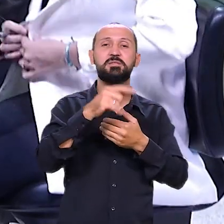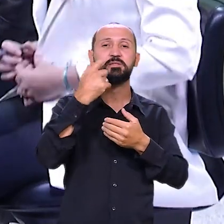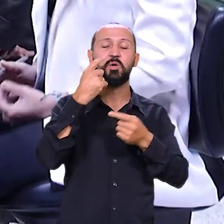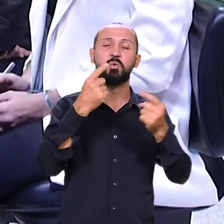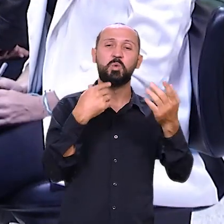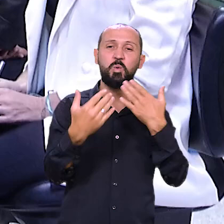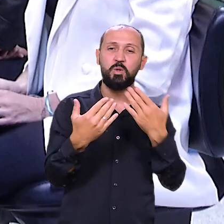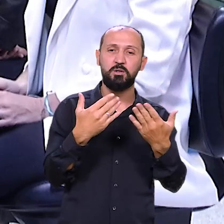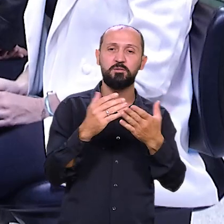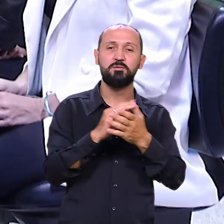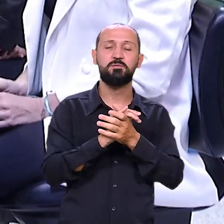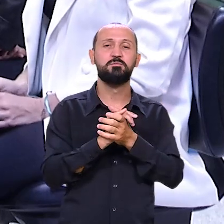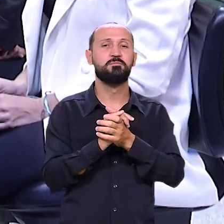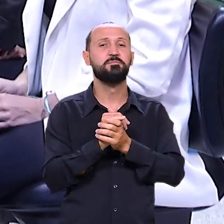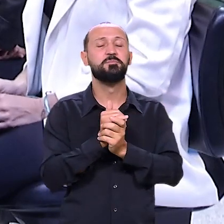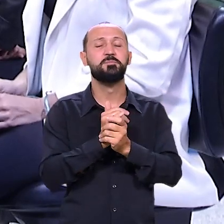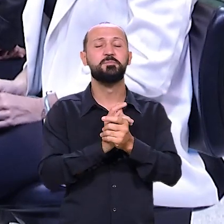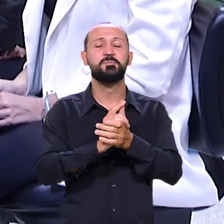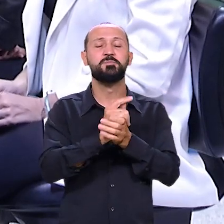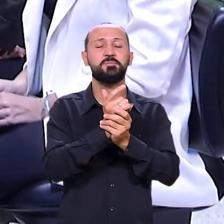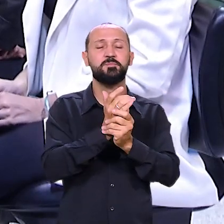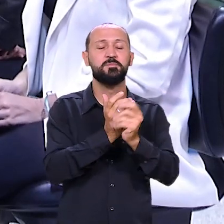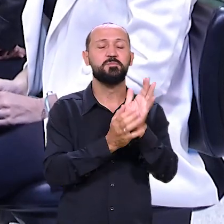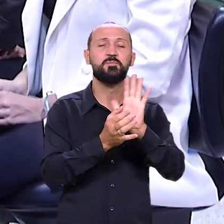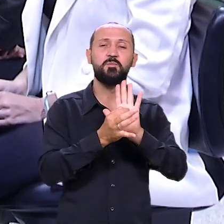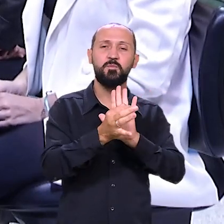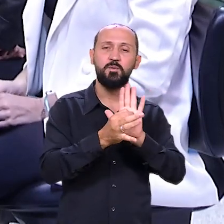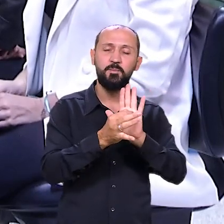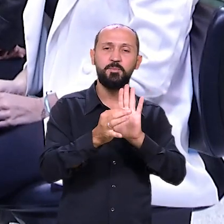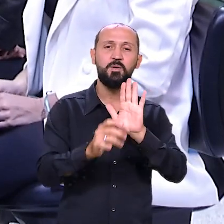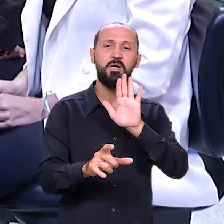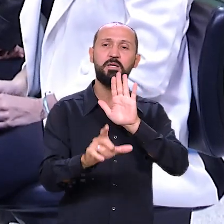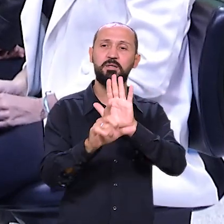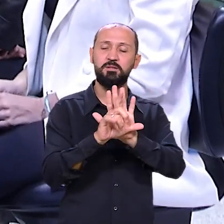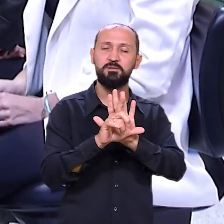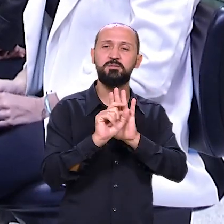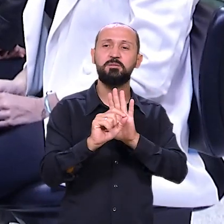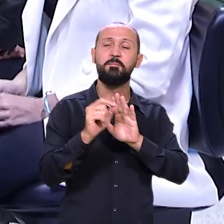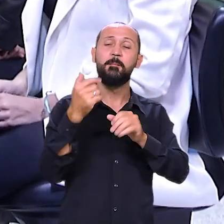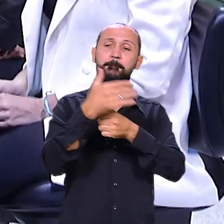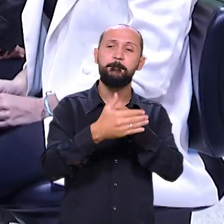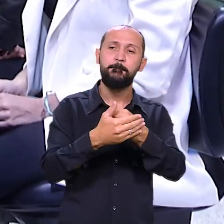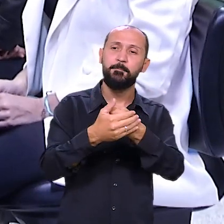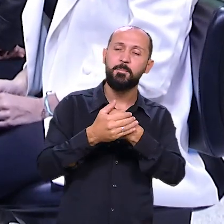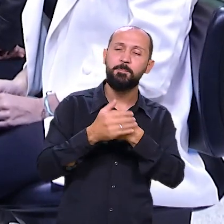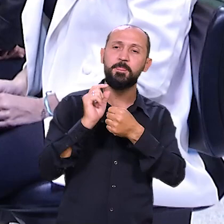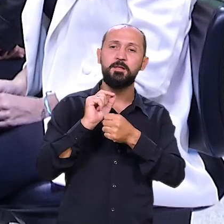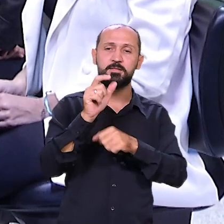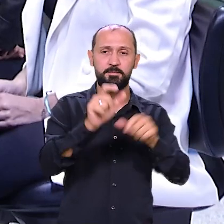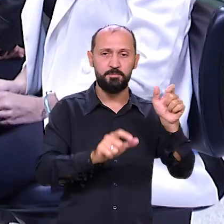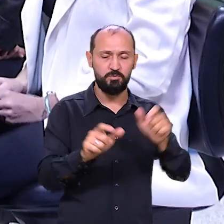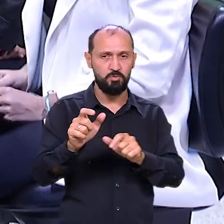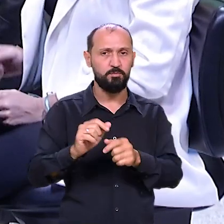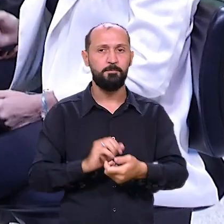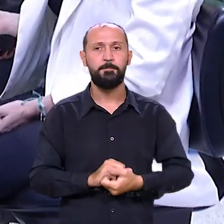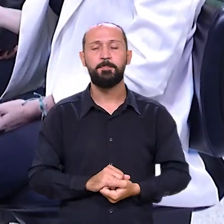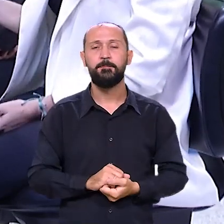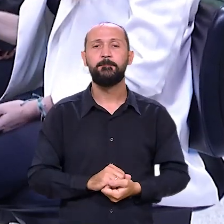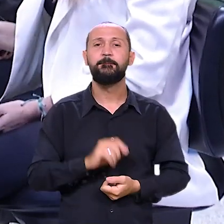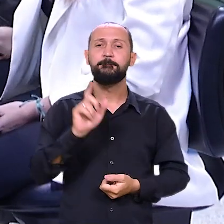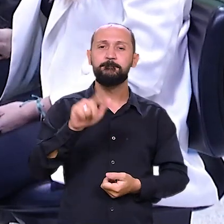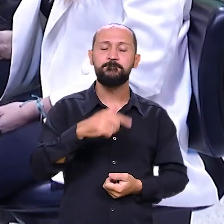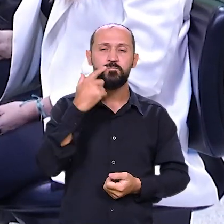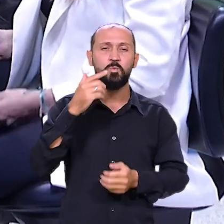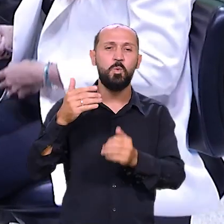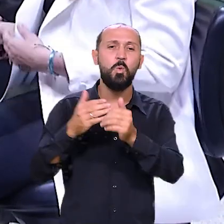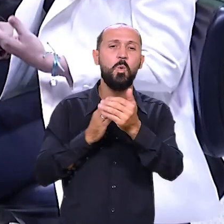de discussão e propor legislações para proteger o consumidor. Esse seria o